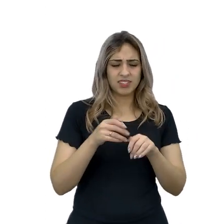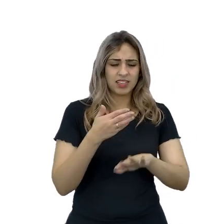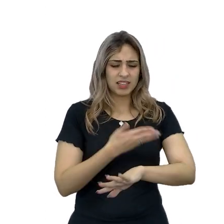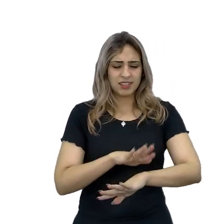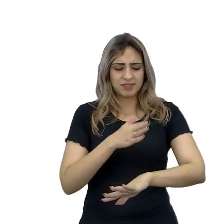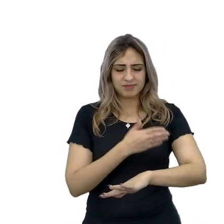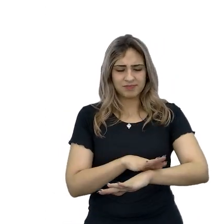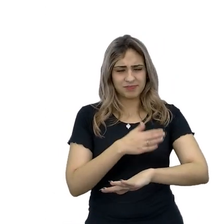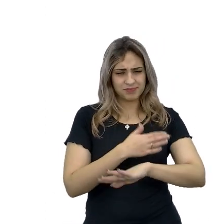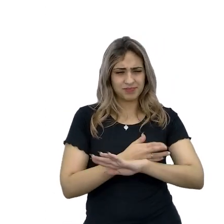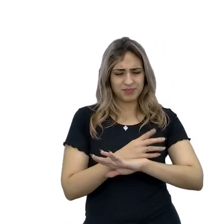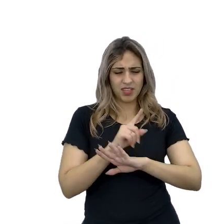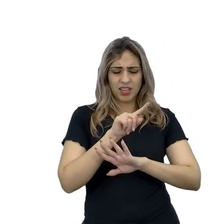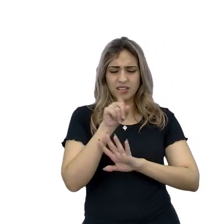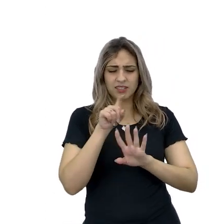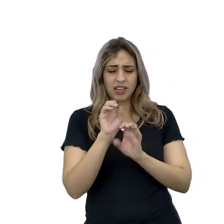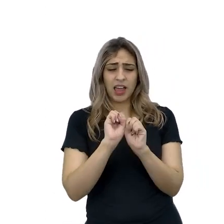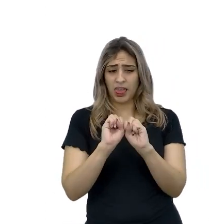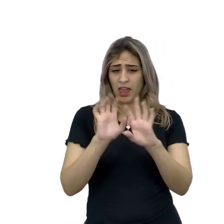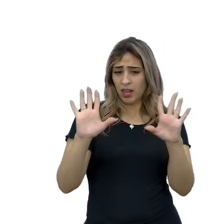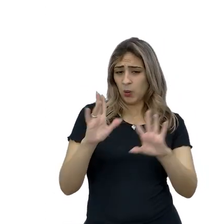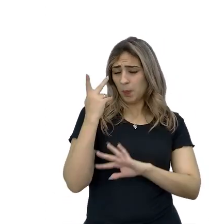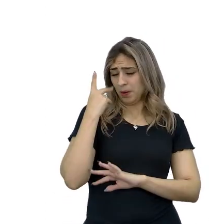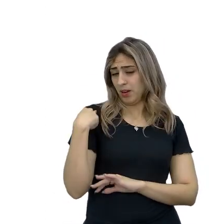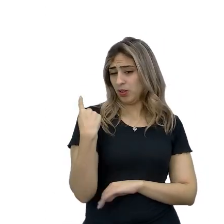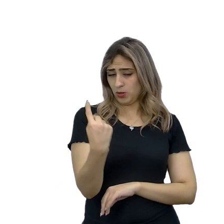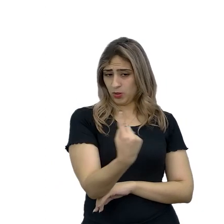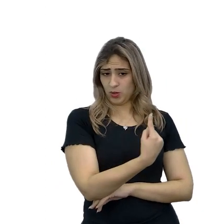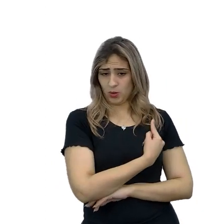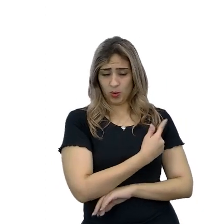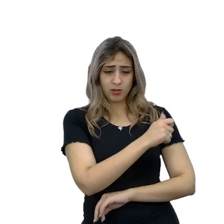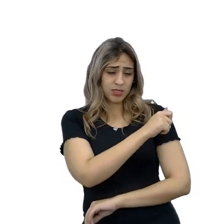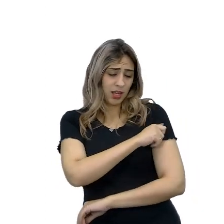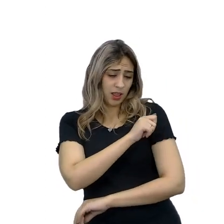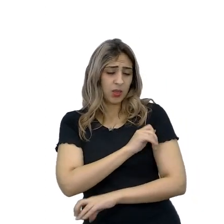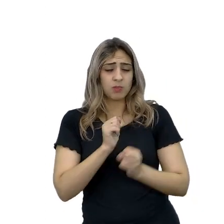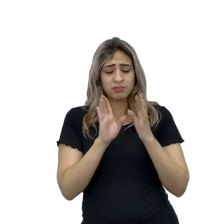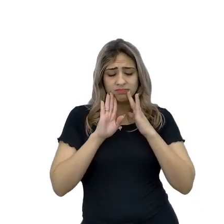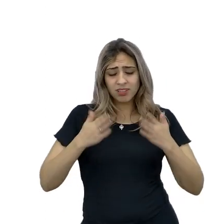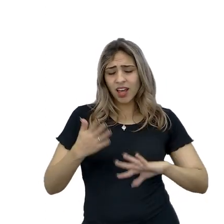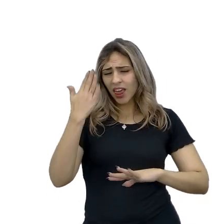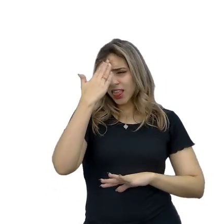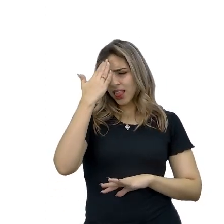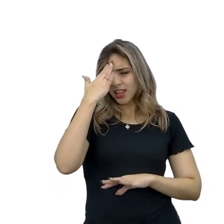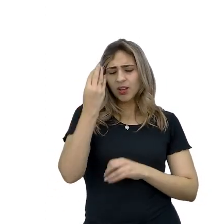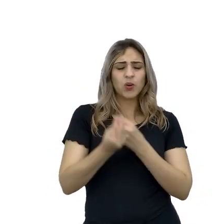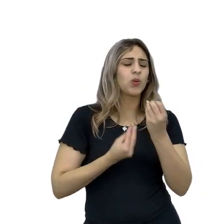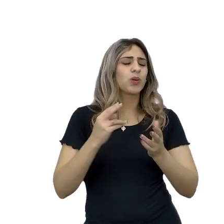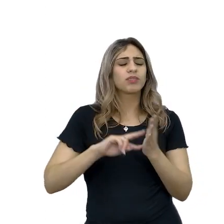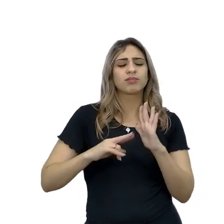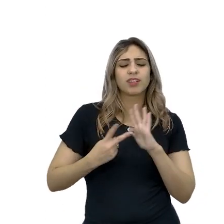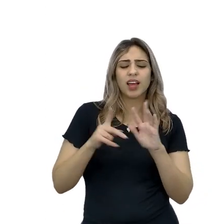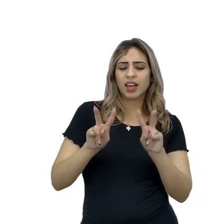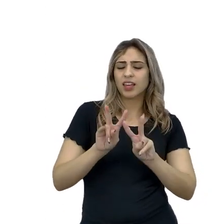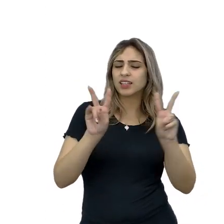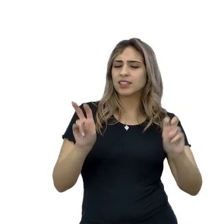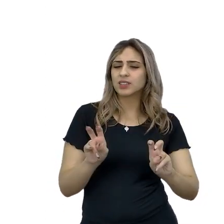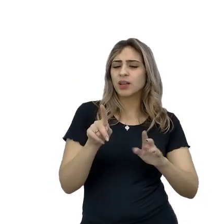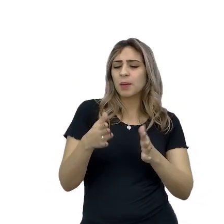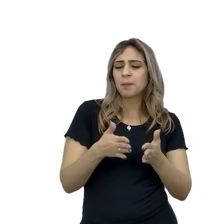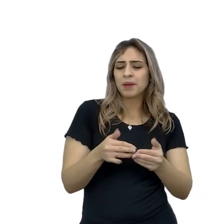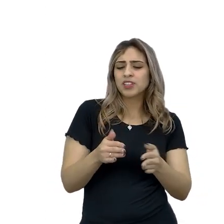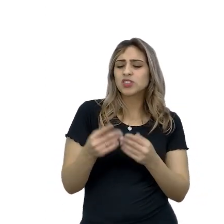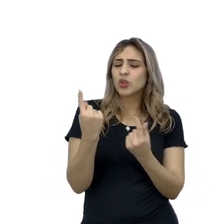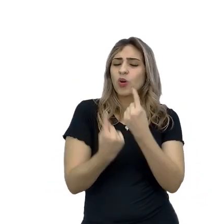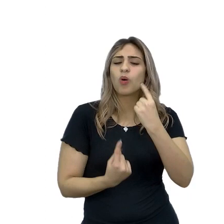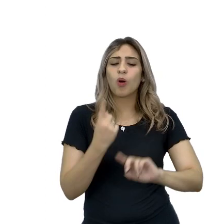elaborar enunciados que sejam claros para que o nosso estudante possa entender o que aquela questão está pedindo,